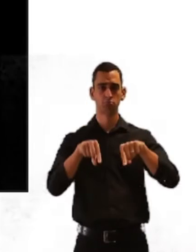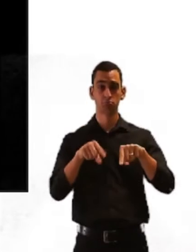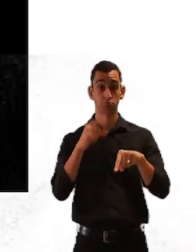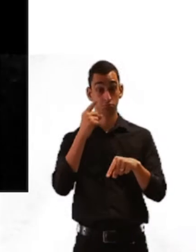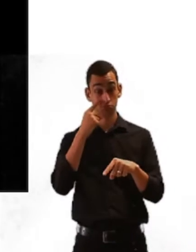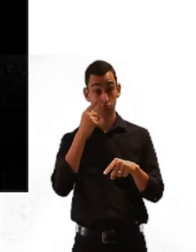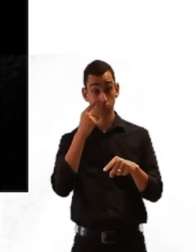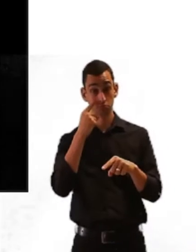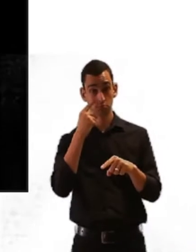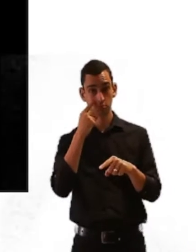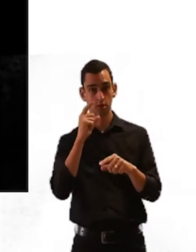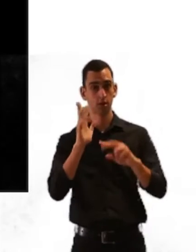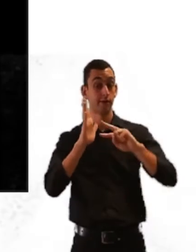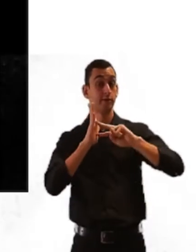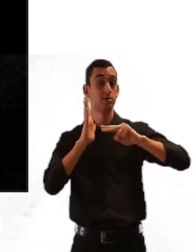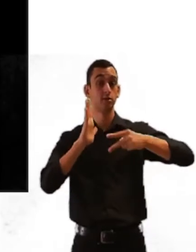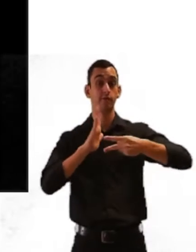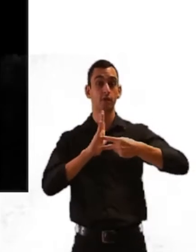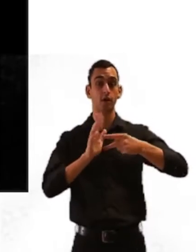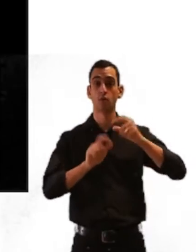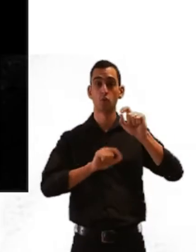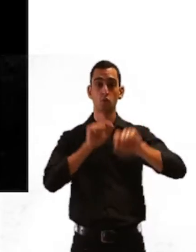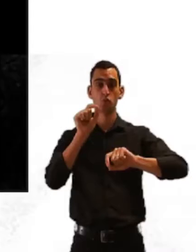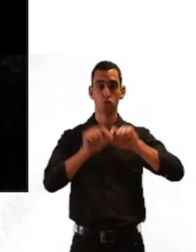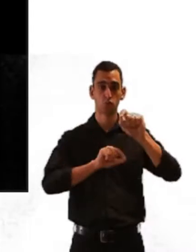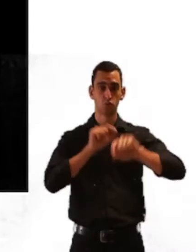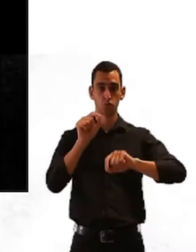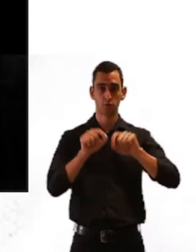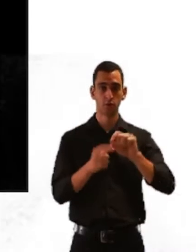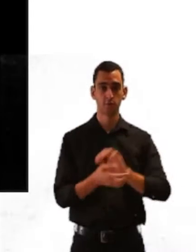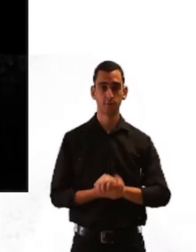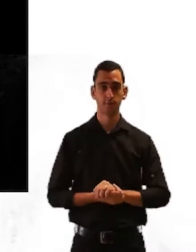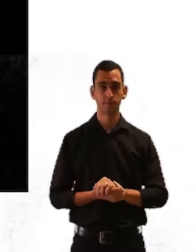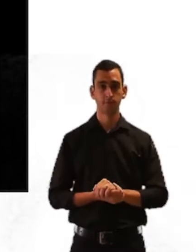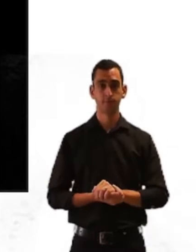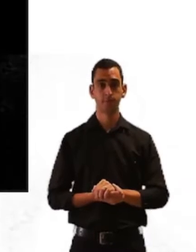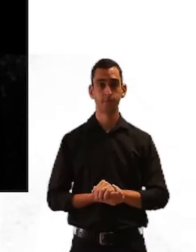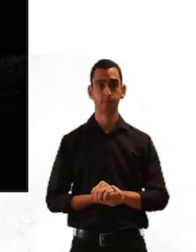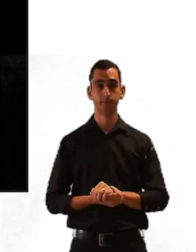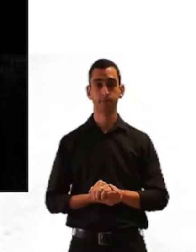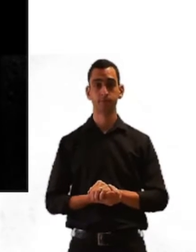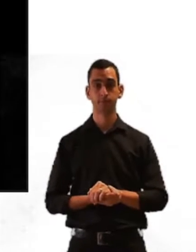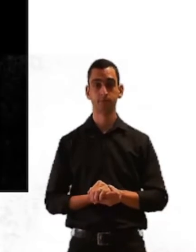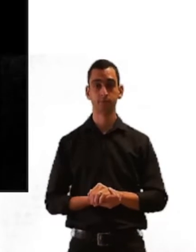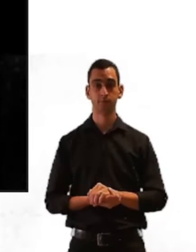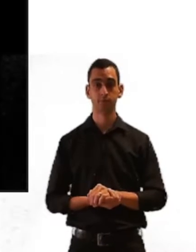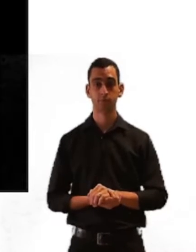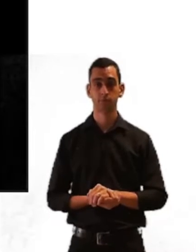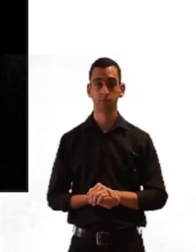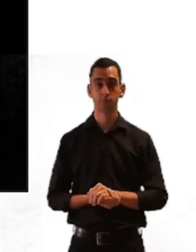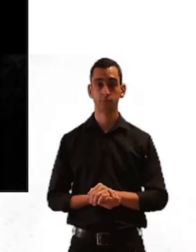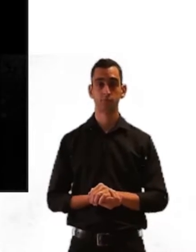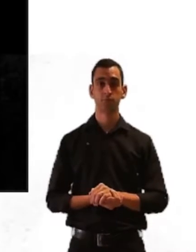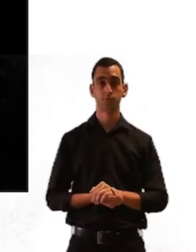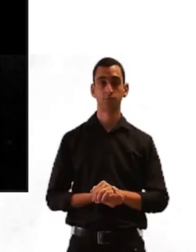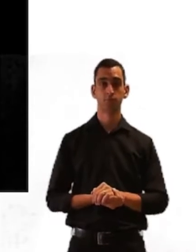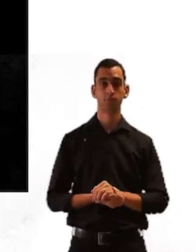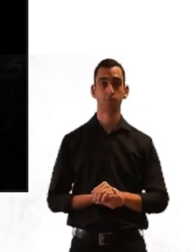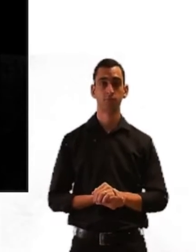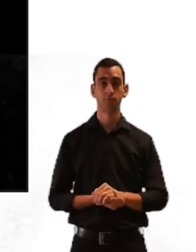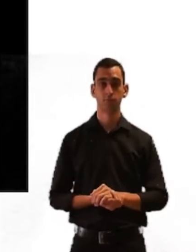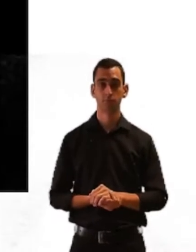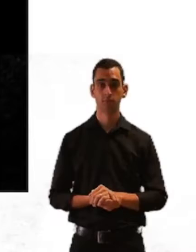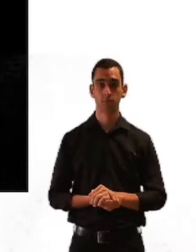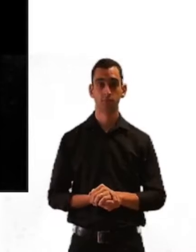devem se lembrar lá. Eureka, né? Eureka foi uma expressão que ficou conhecida, né, que o Arquimedes,